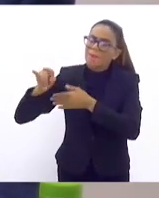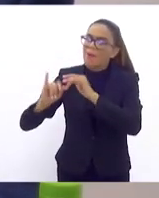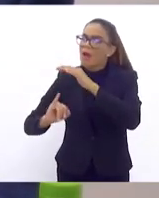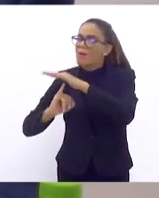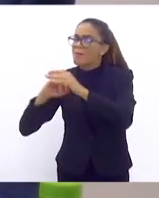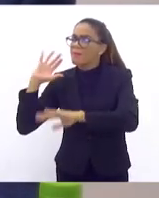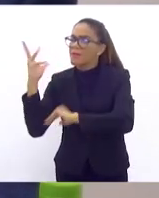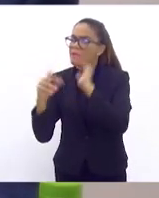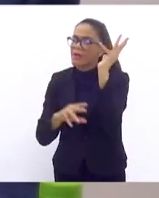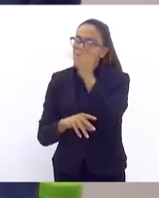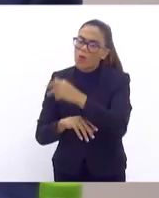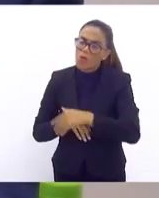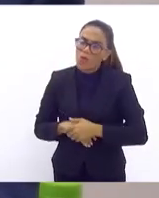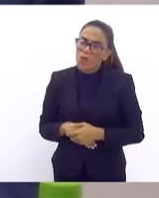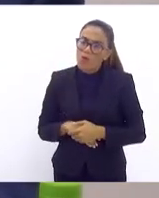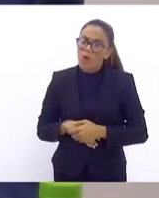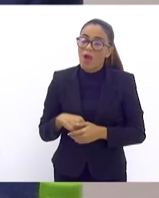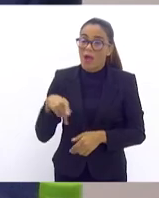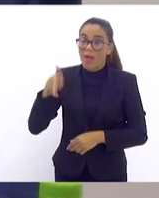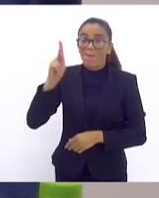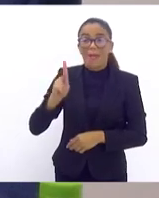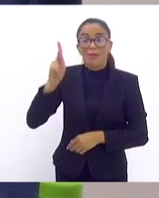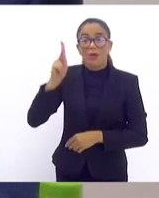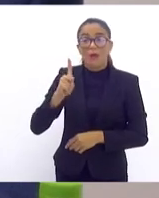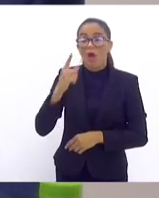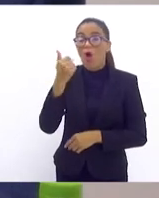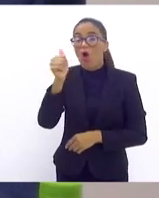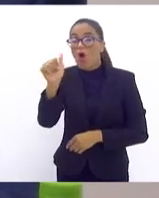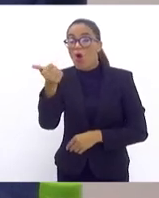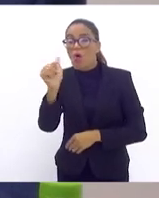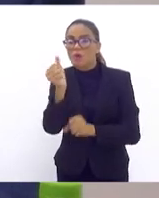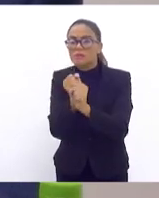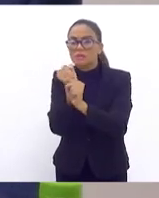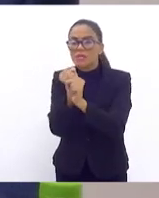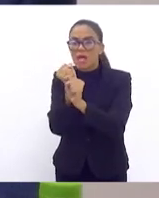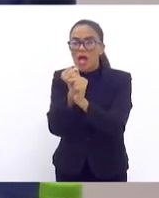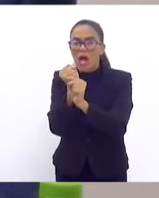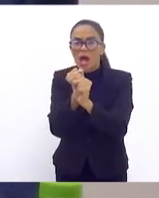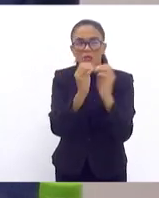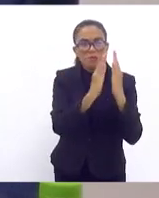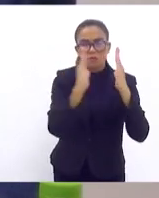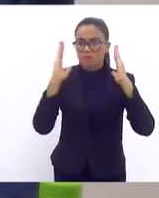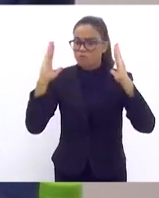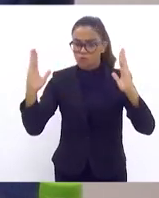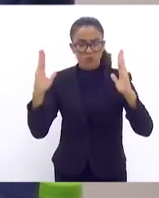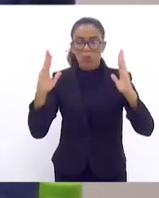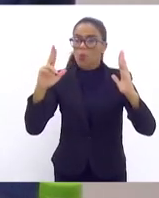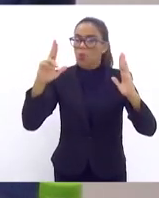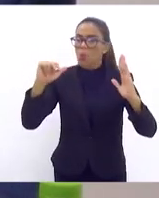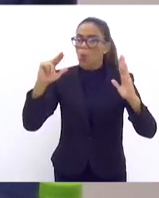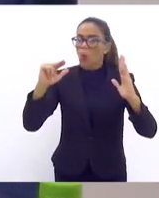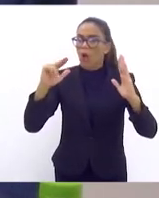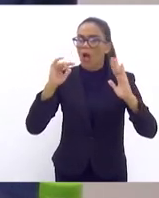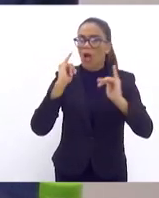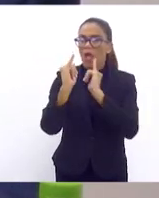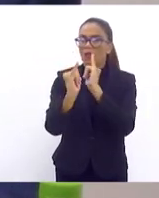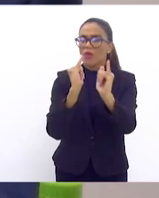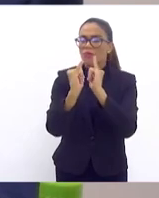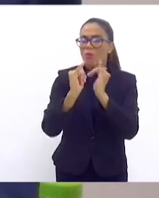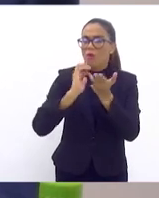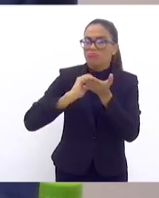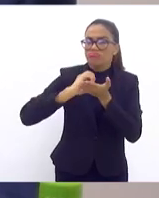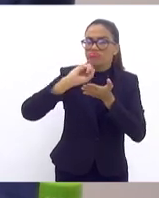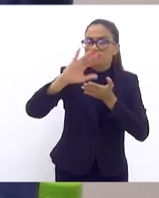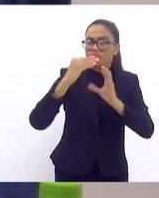da Petrobras? Que nos últimos 11 anos não fez nenhuma comunicação ambiental, que eles já são obrigados, porque a